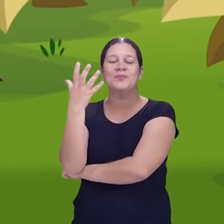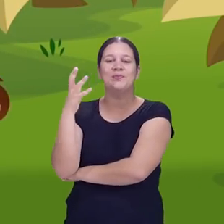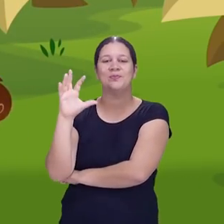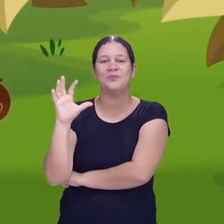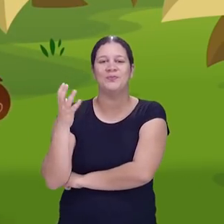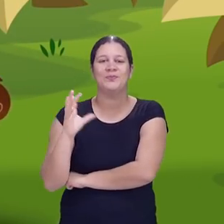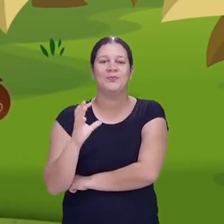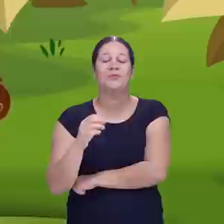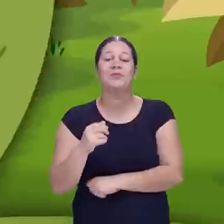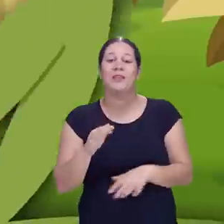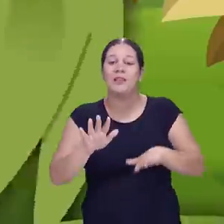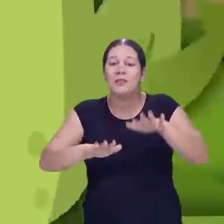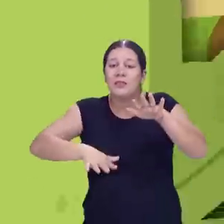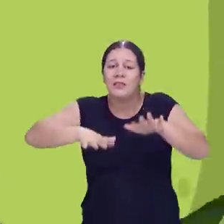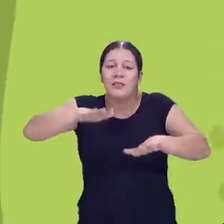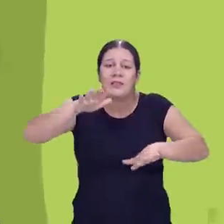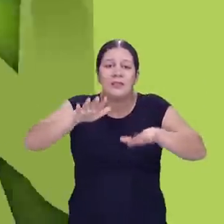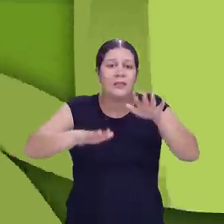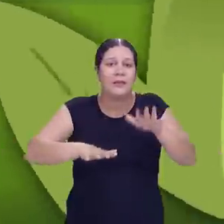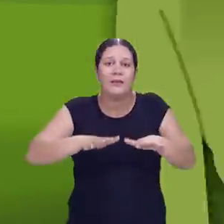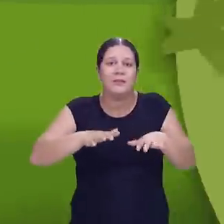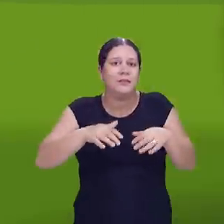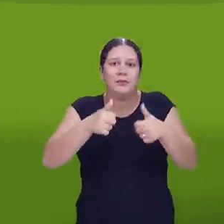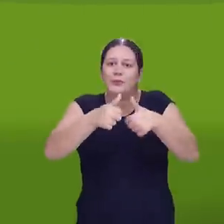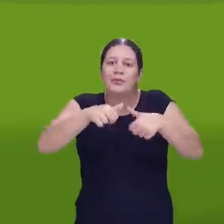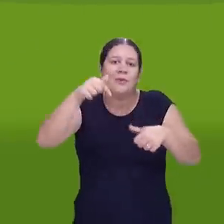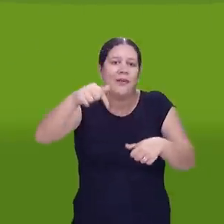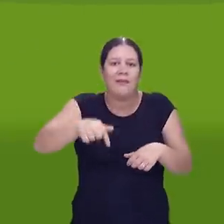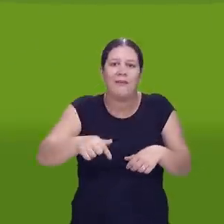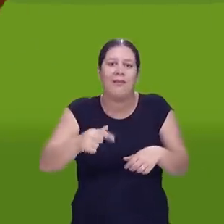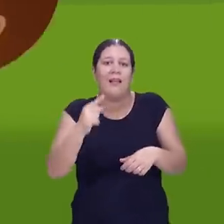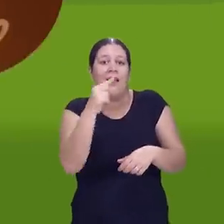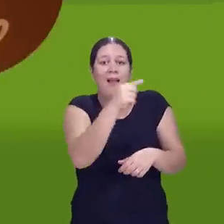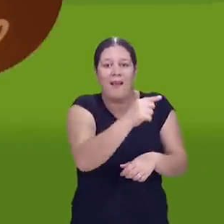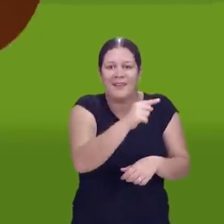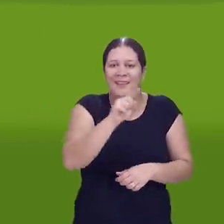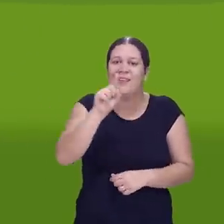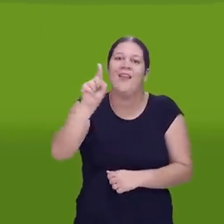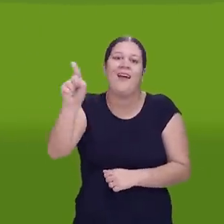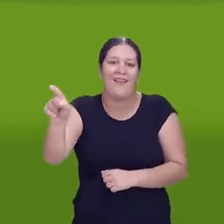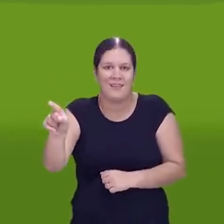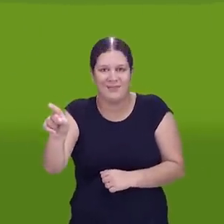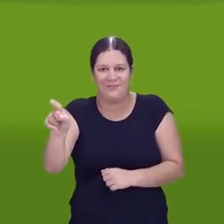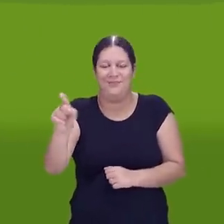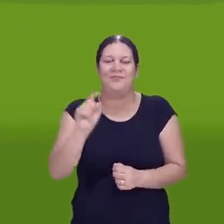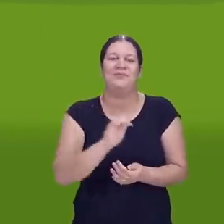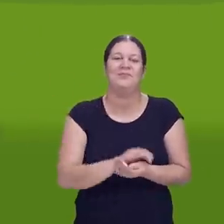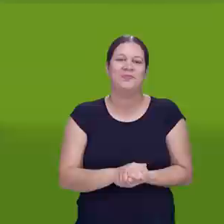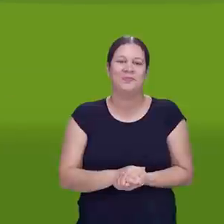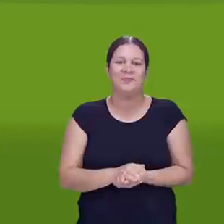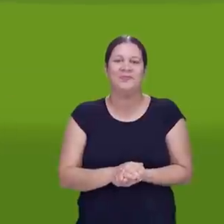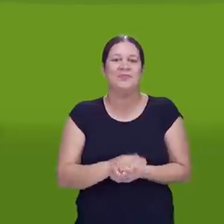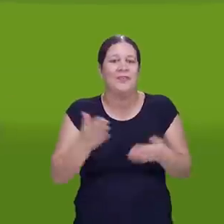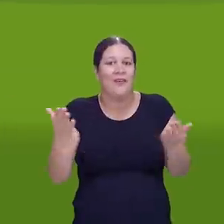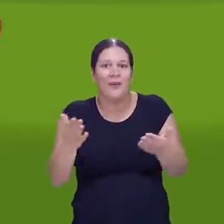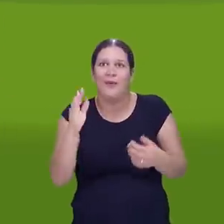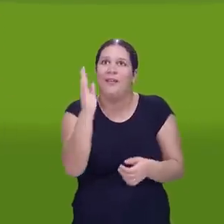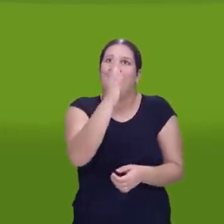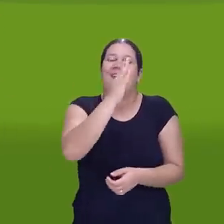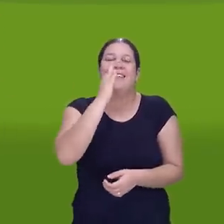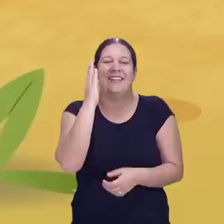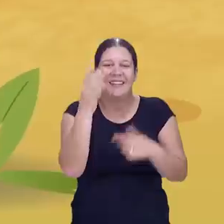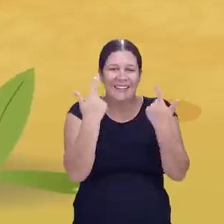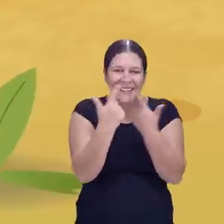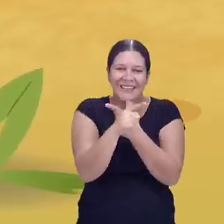floresta. Se bem que às vezes a gente nem tá aqui. Tá lá, tá lá, tá lá ou lá. Agora